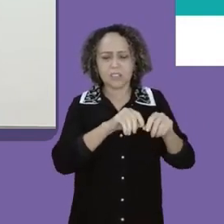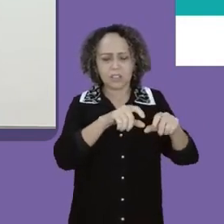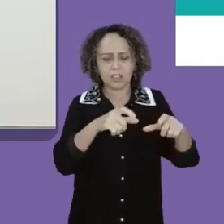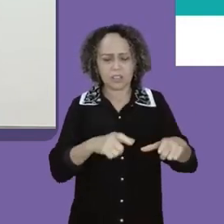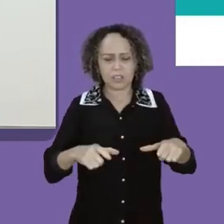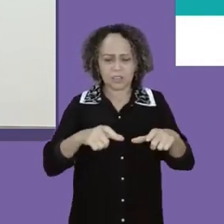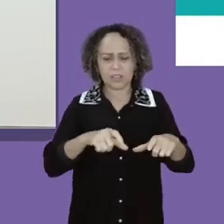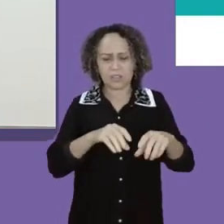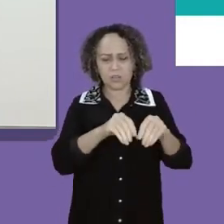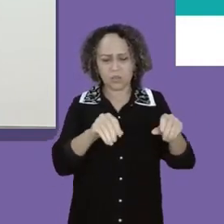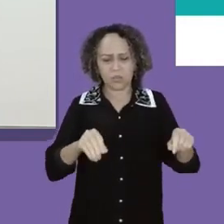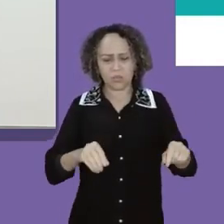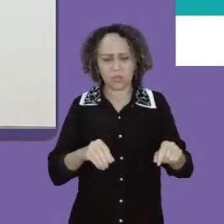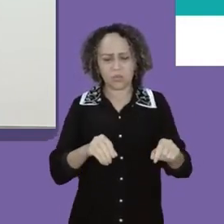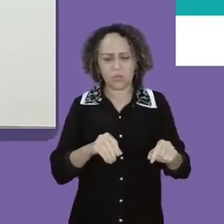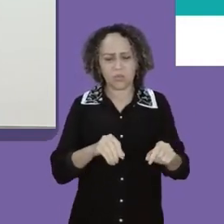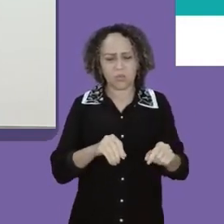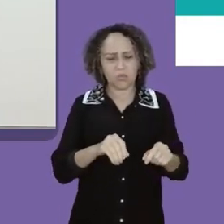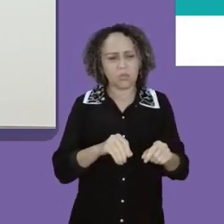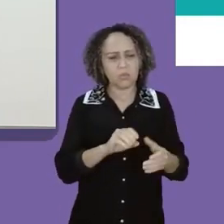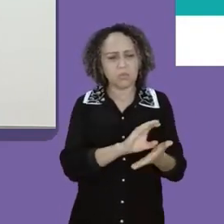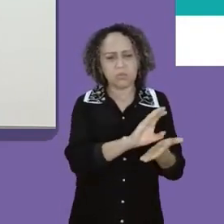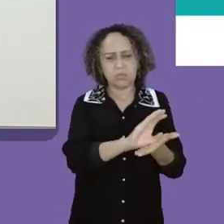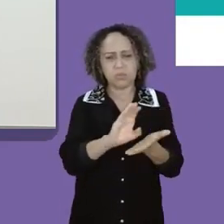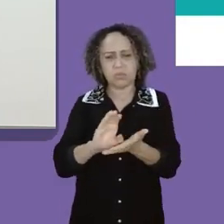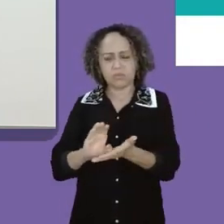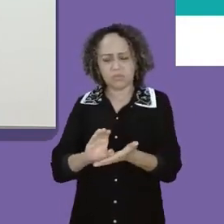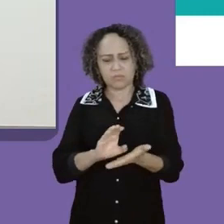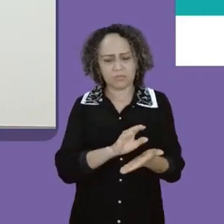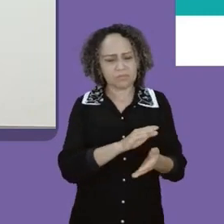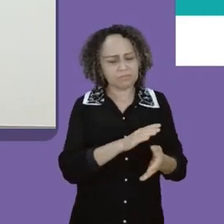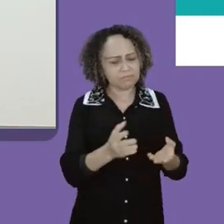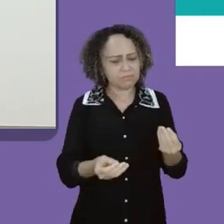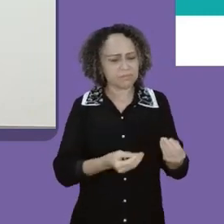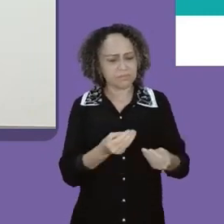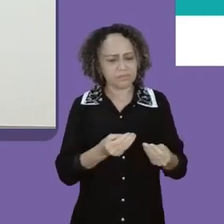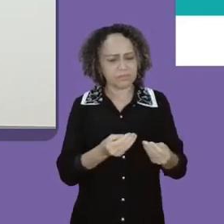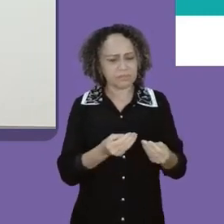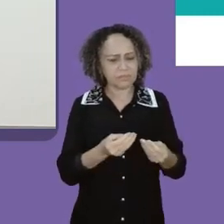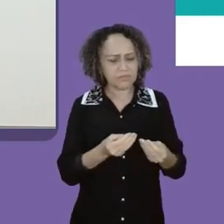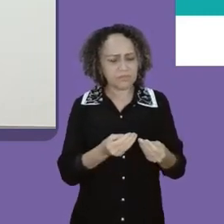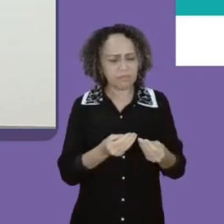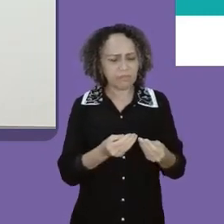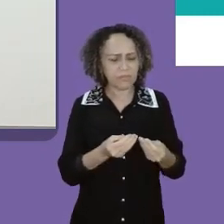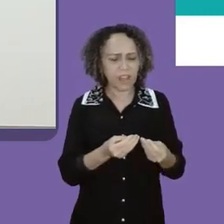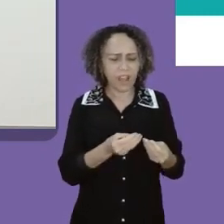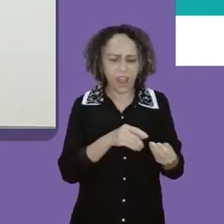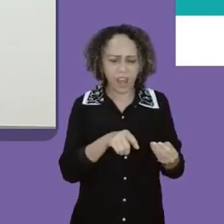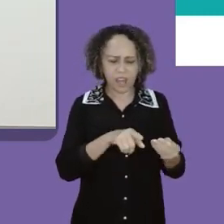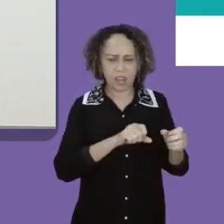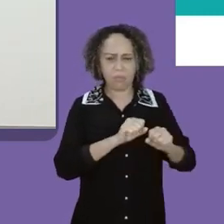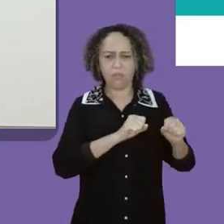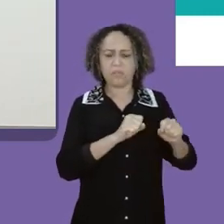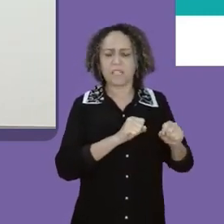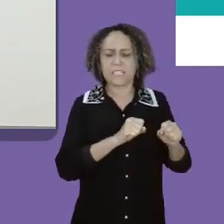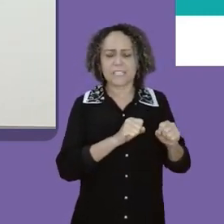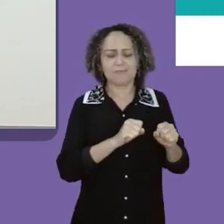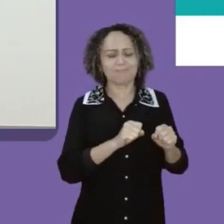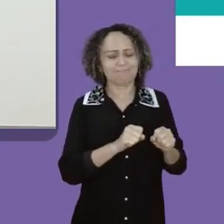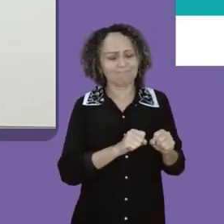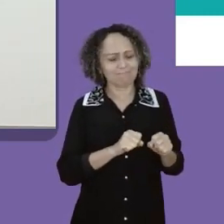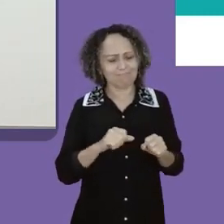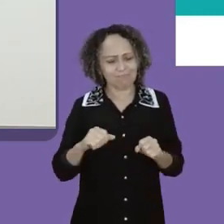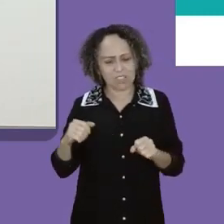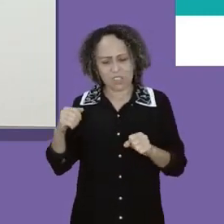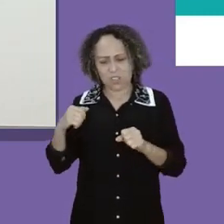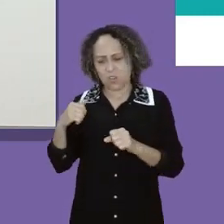agricultura familiar. Esses movimentos estão sendo criminalizados de maneira muito forte, como